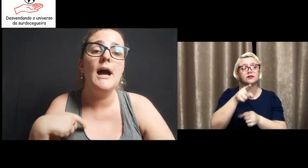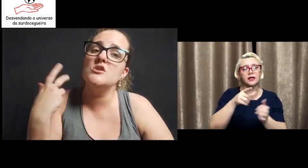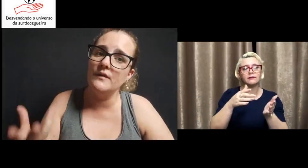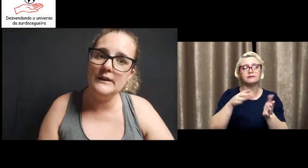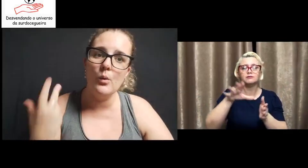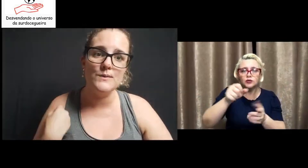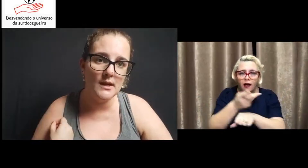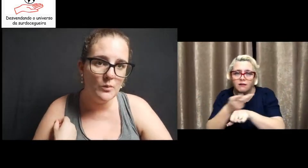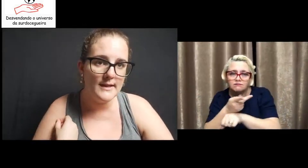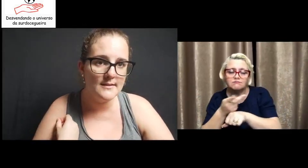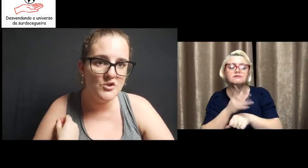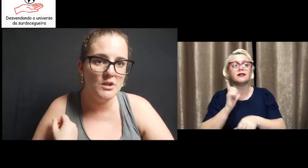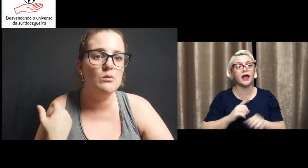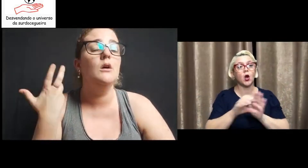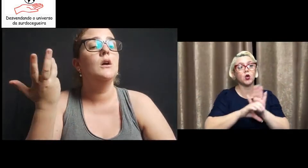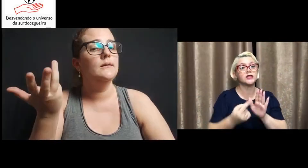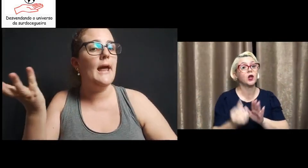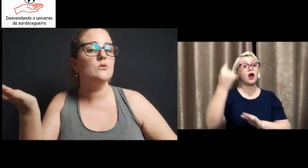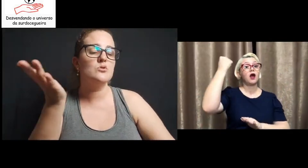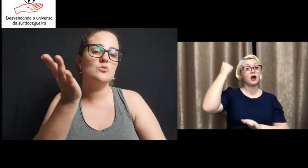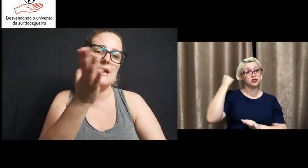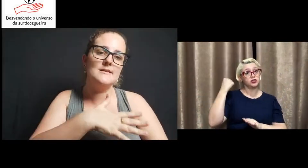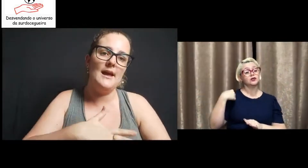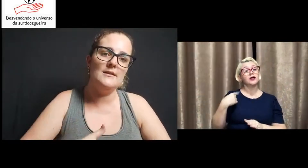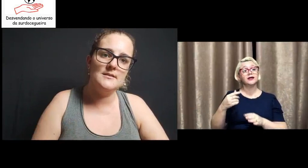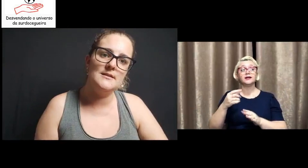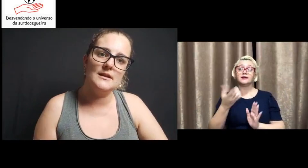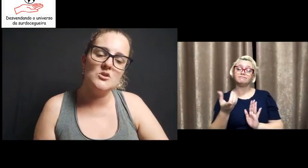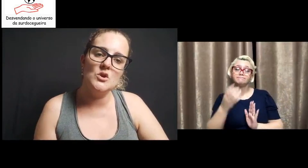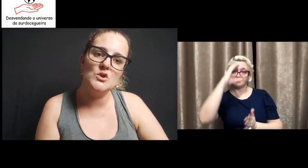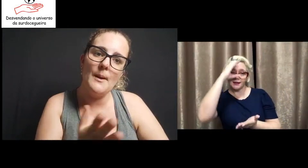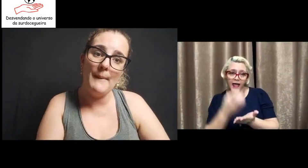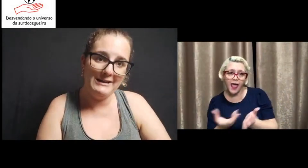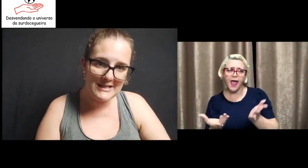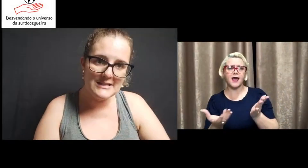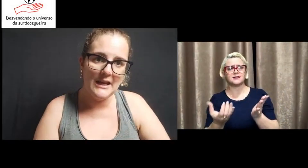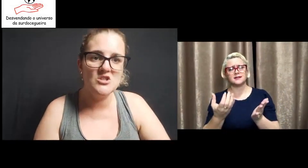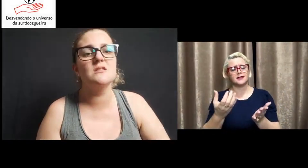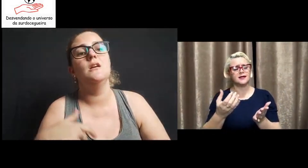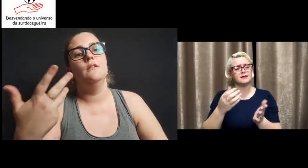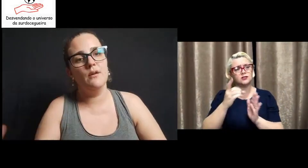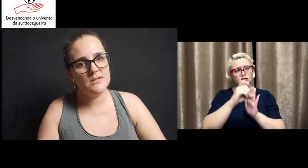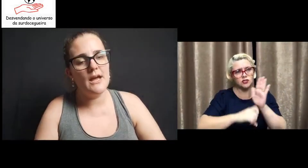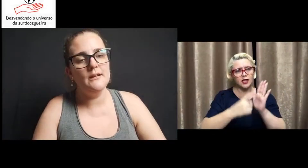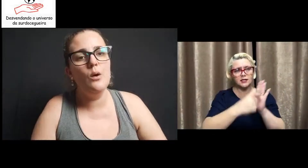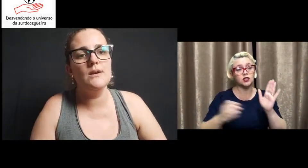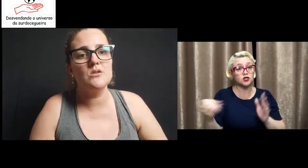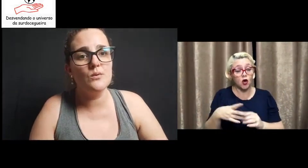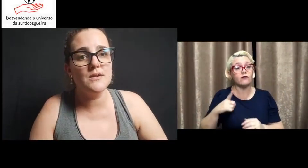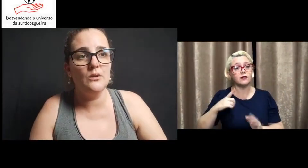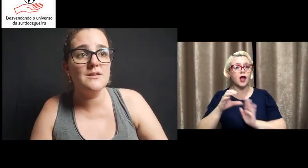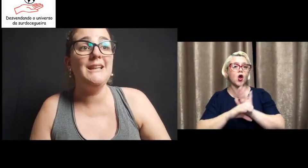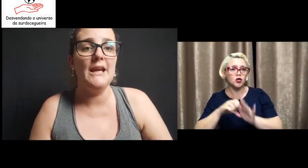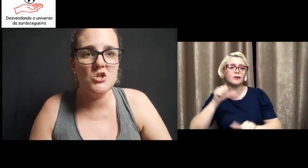trabalho, a gente vai ter um conceito mais antigo, né? E as teses e dissertações mais recentes vão estar, então, com